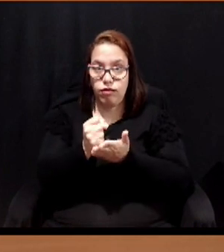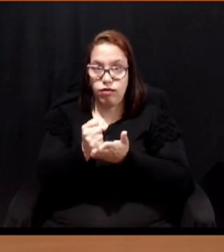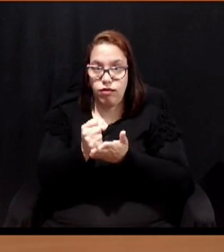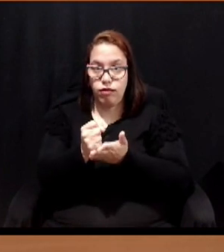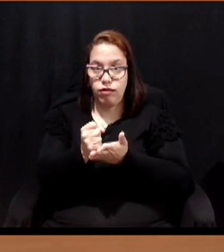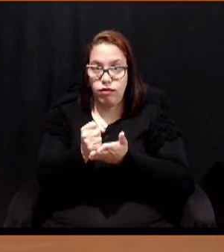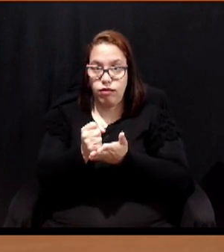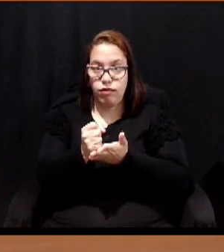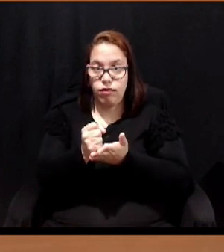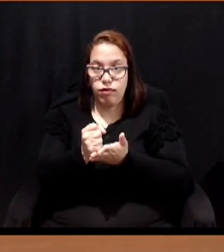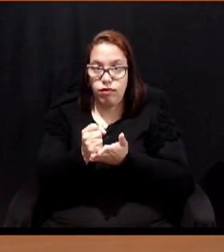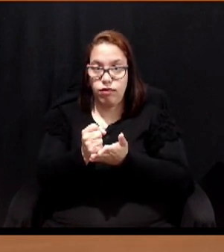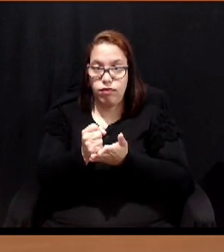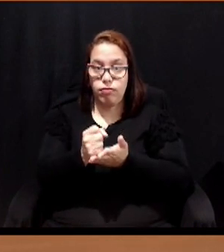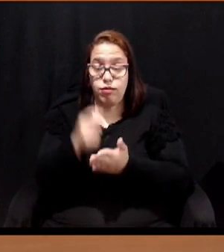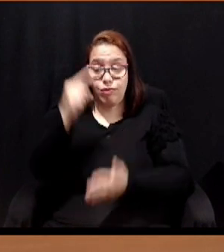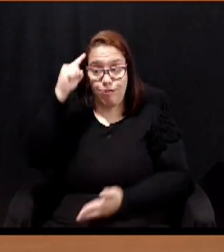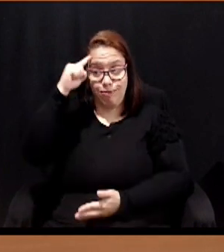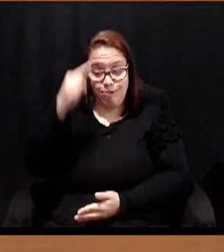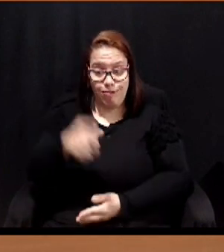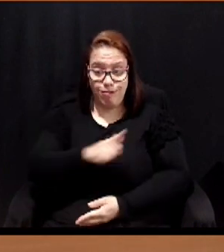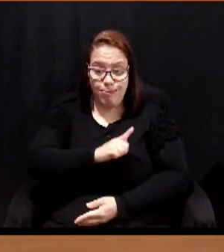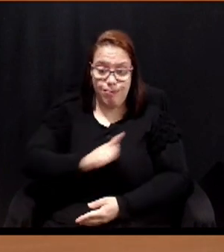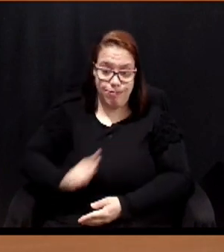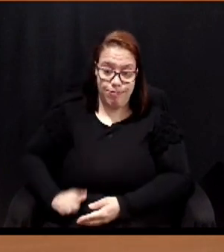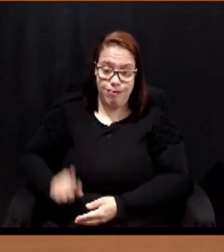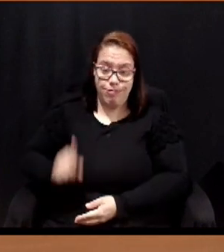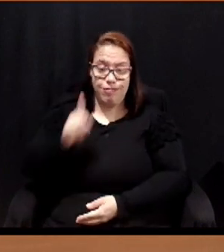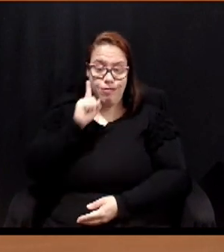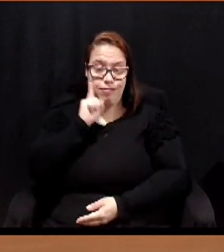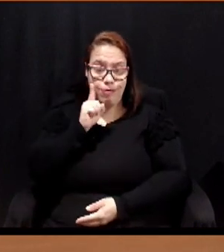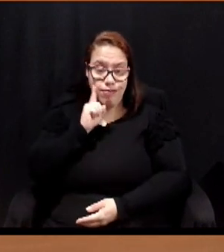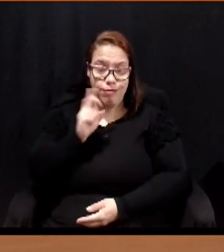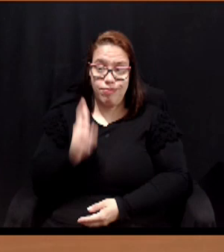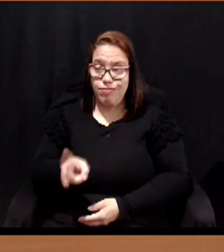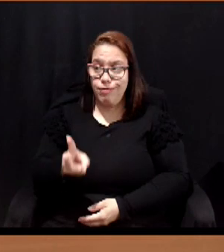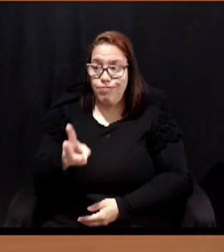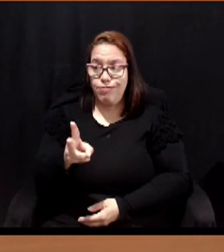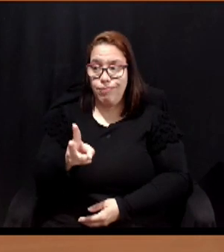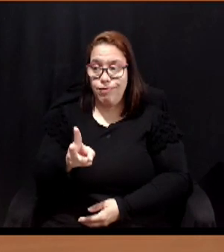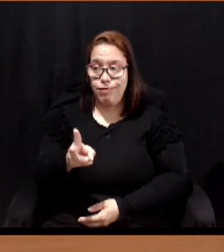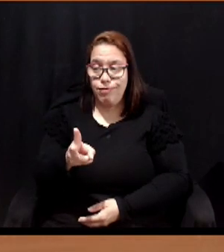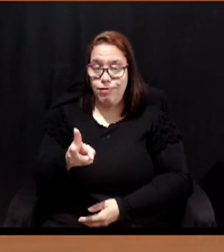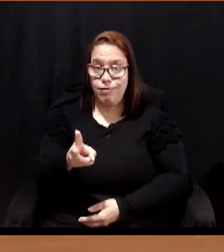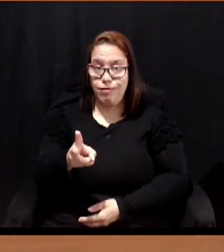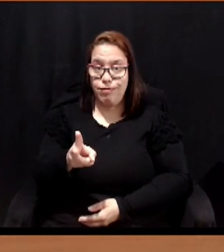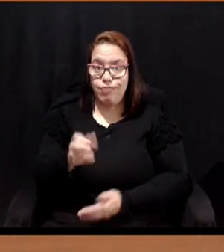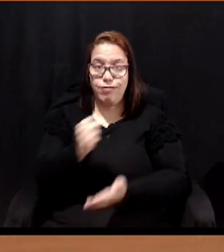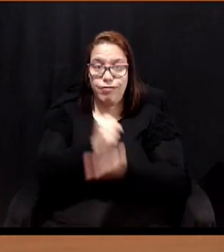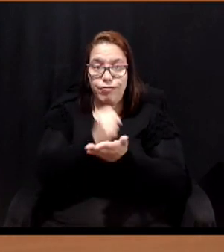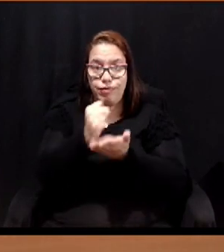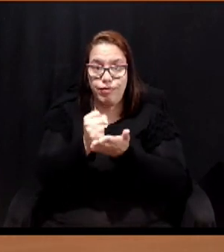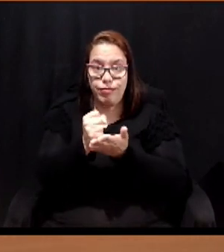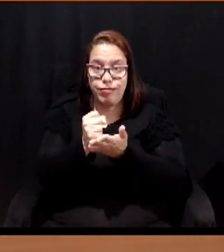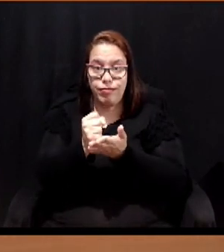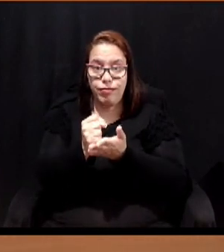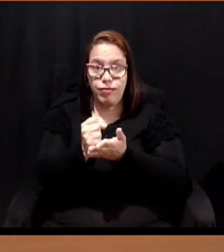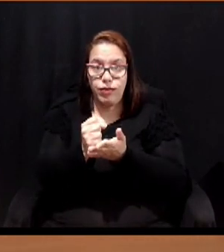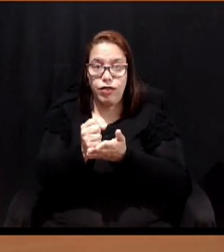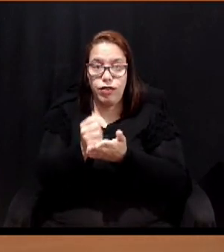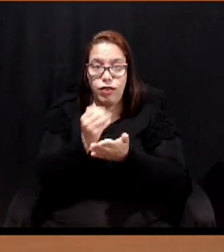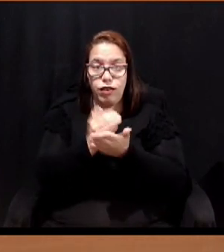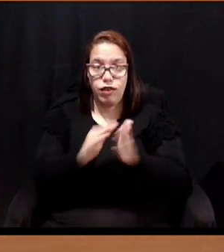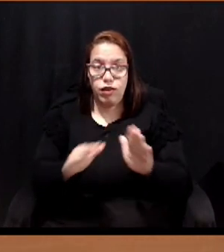essas determinações do governo americano permanecerem, né, esses contratos vão vencer e vai sobrar